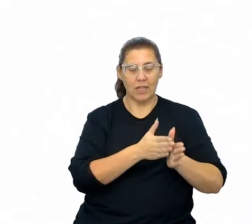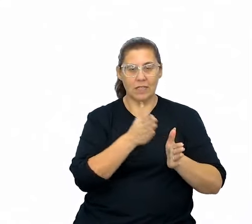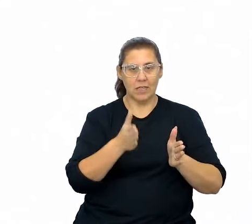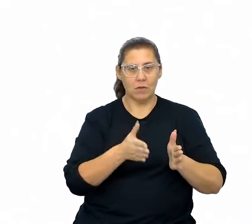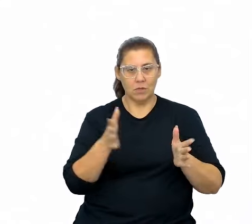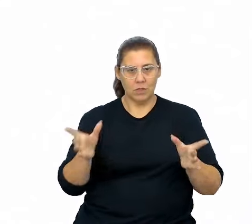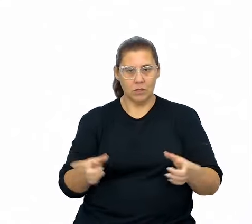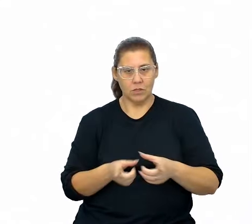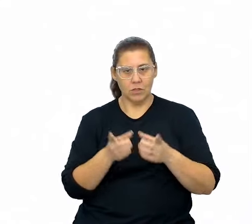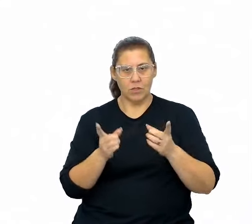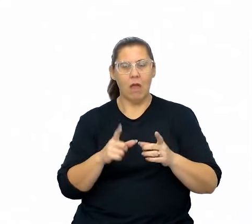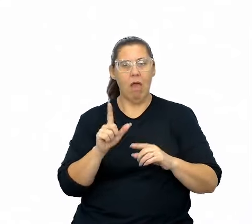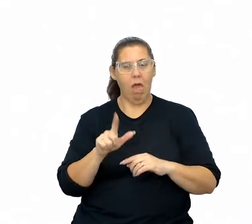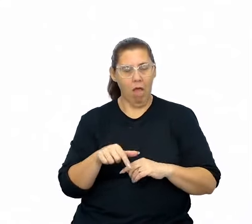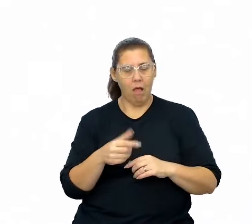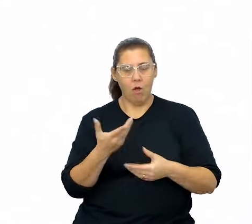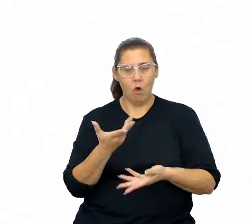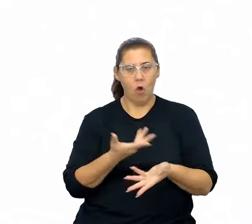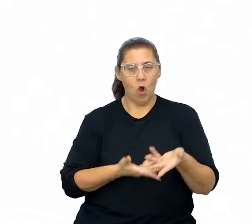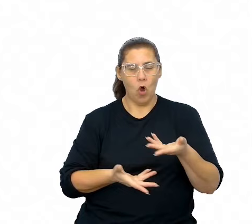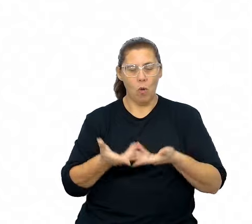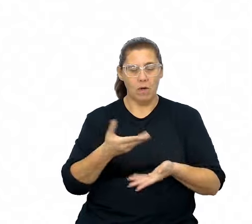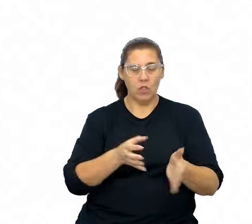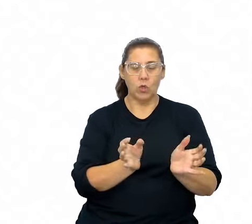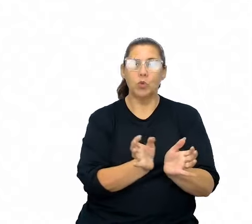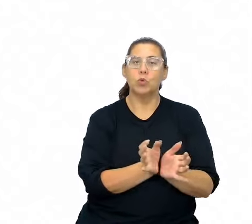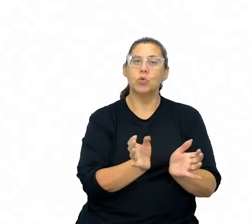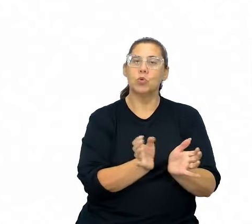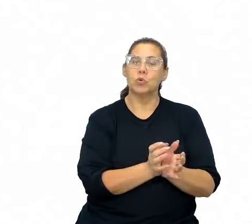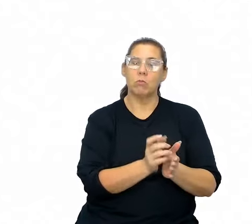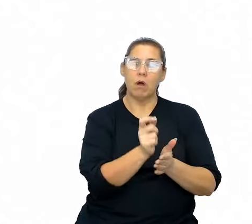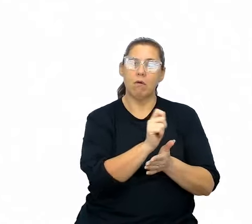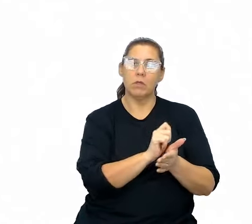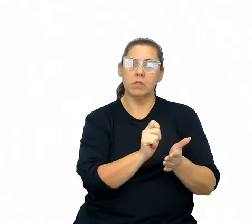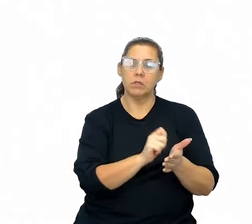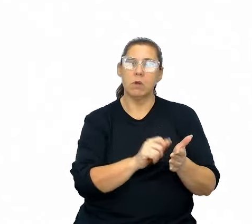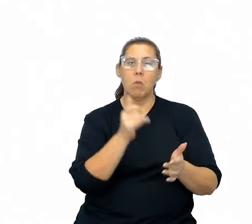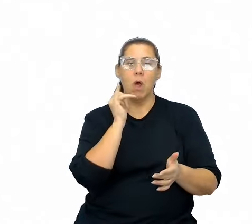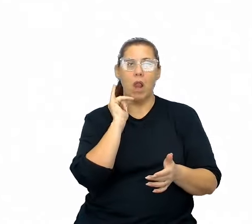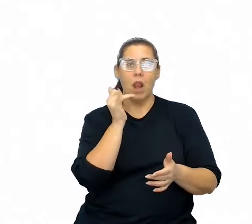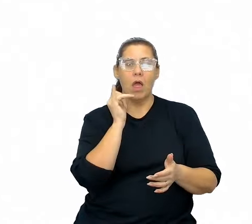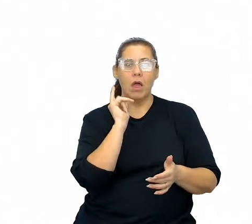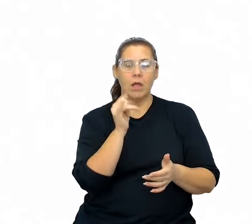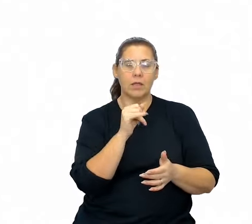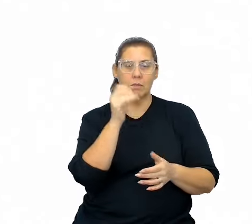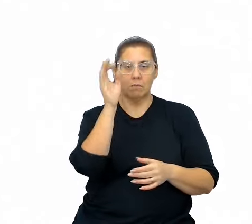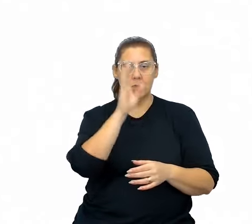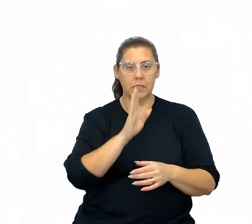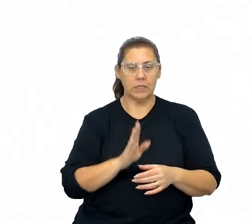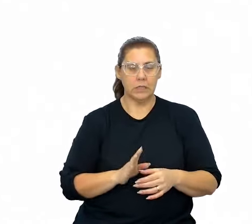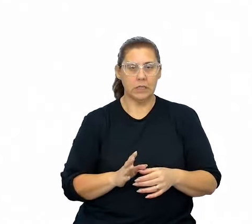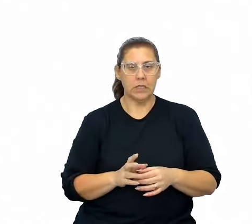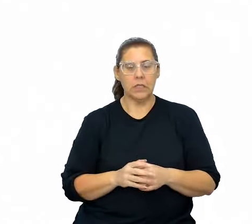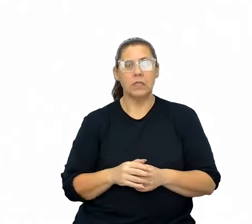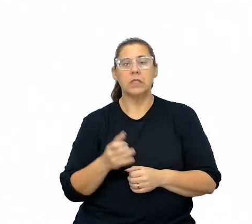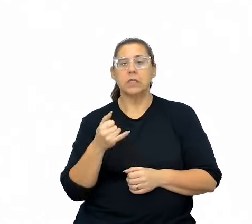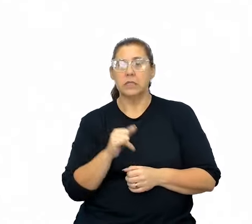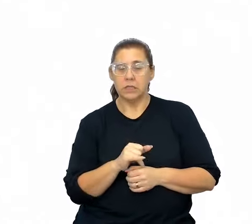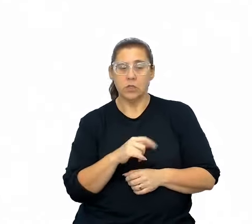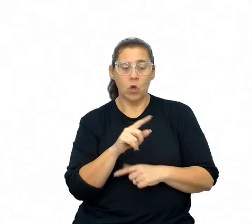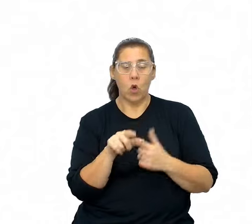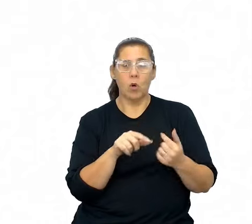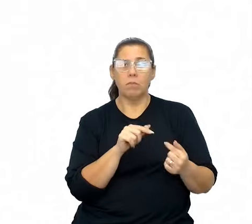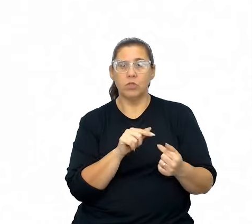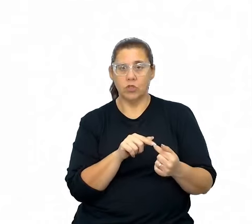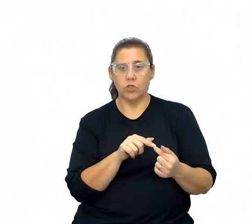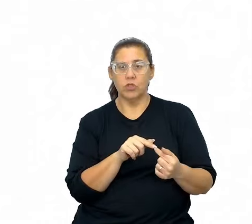didática é compartilhar dentro do grupo a reescrita de uma lenda brasileira, sendo que é este